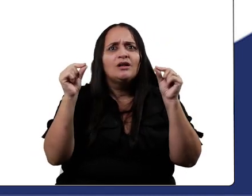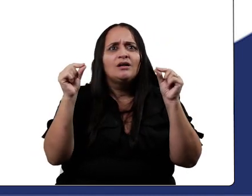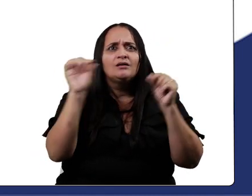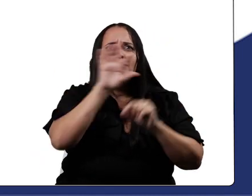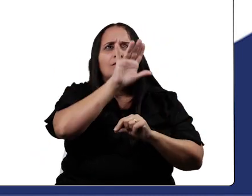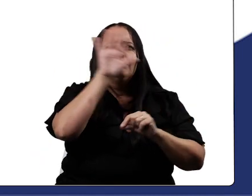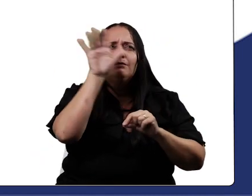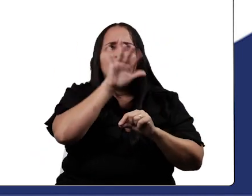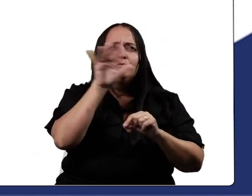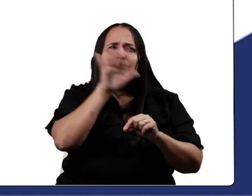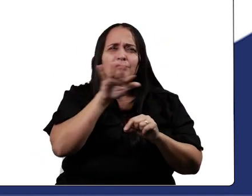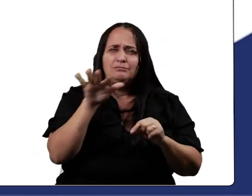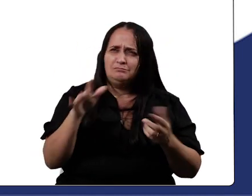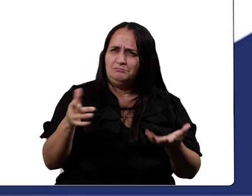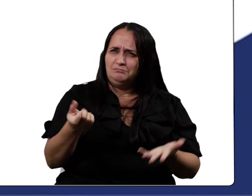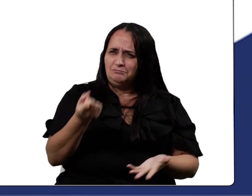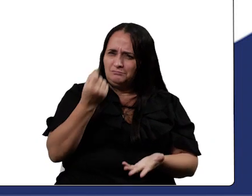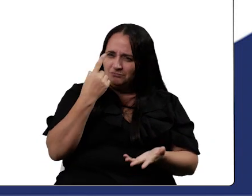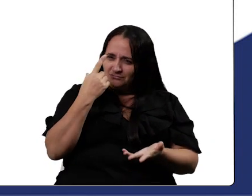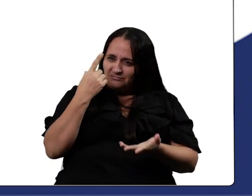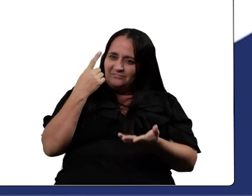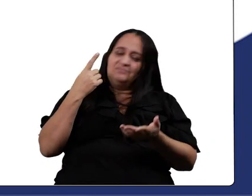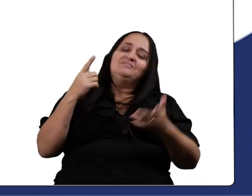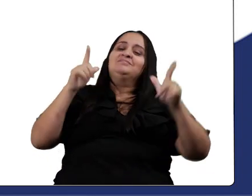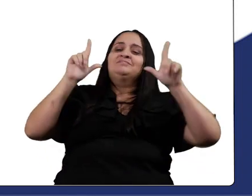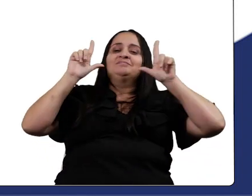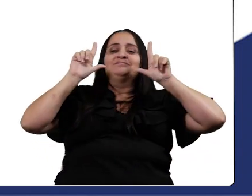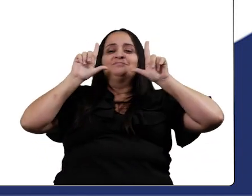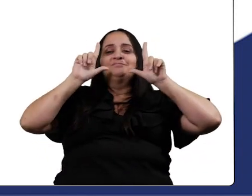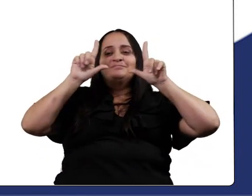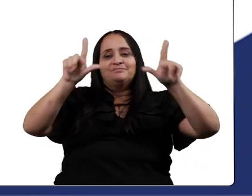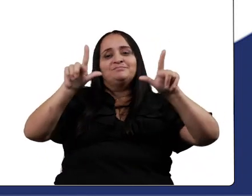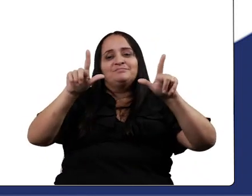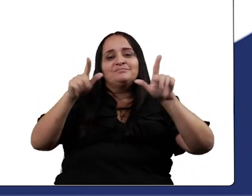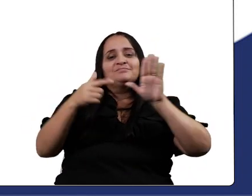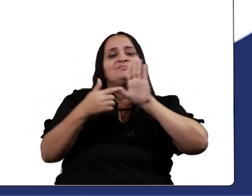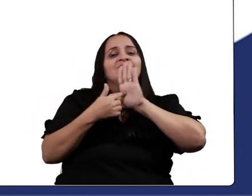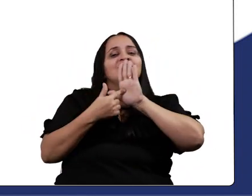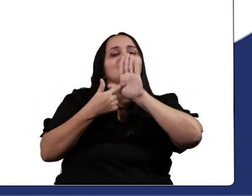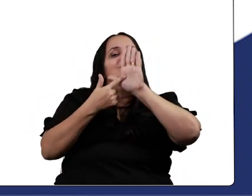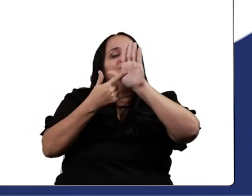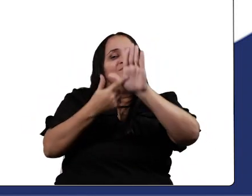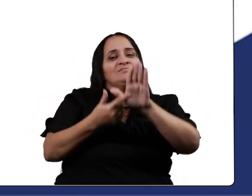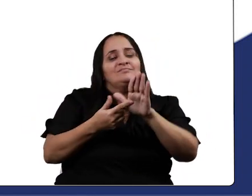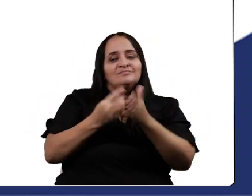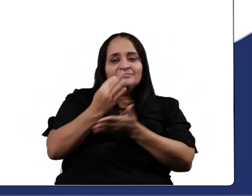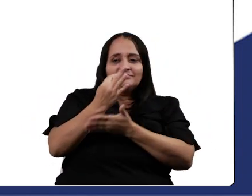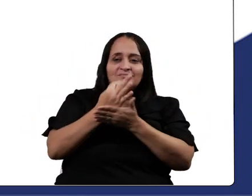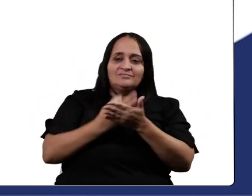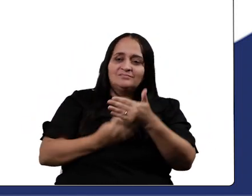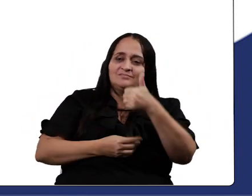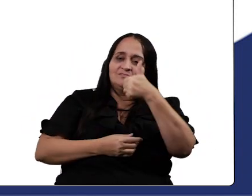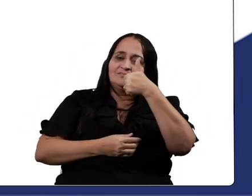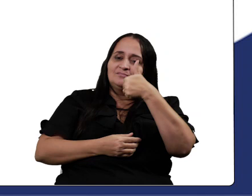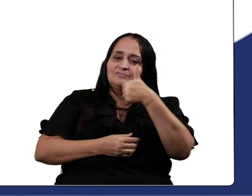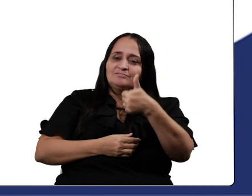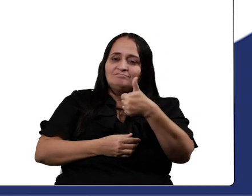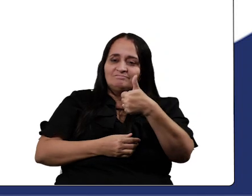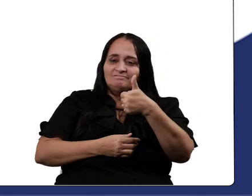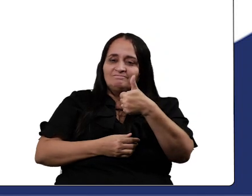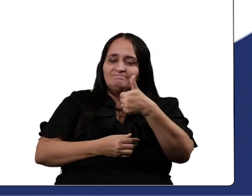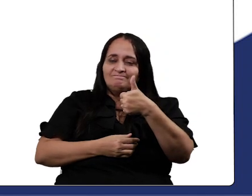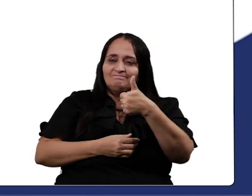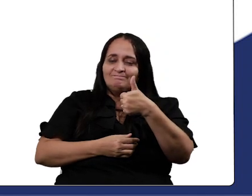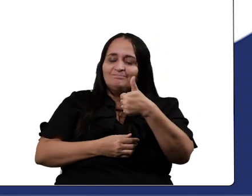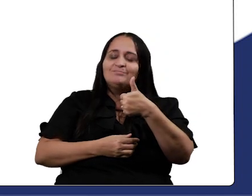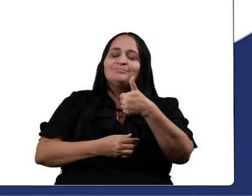japonês. Observe que essa é uma publicidade, esse é o nosso primeiro texto e trata-se sim de uma